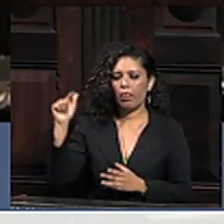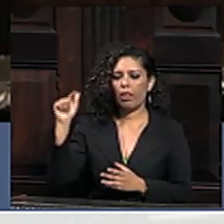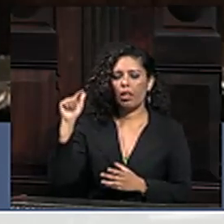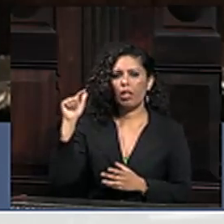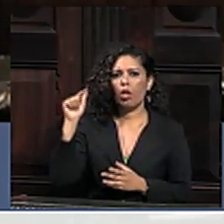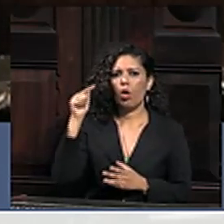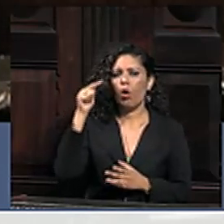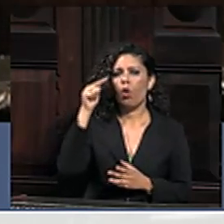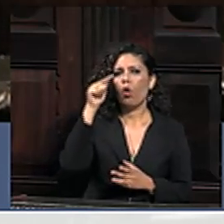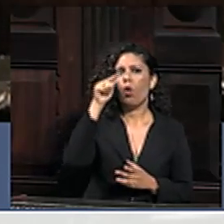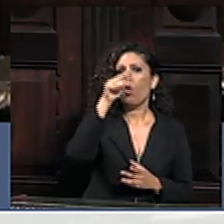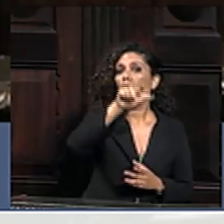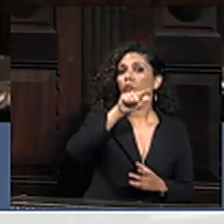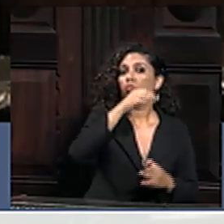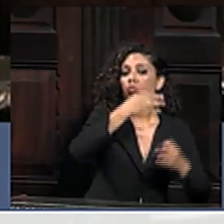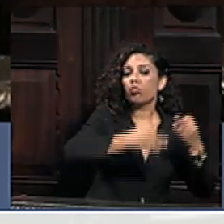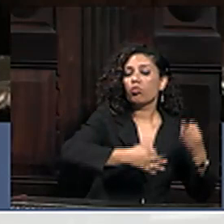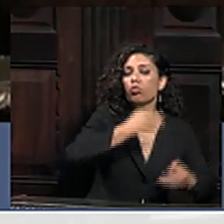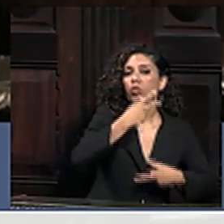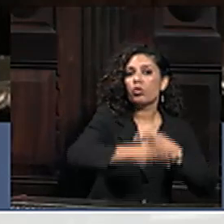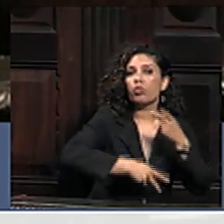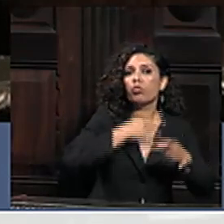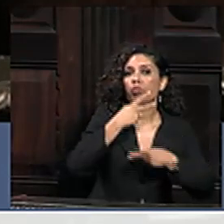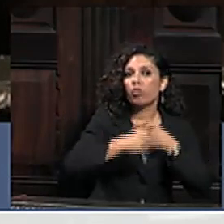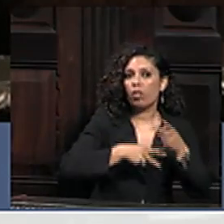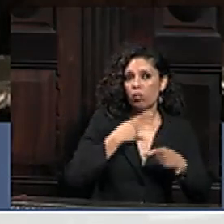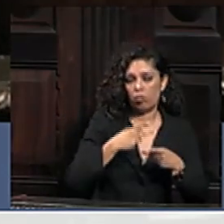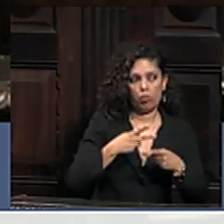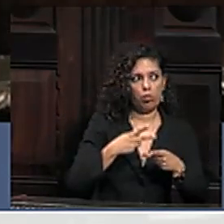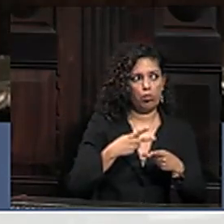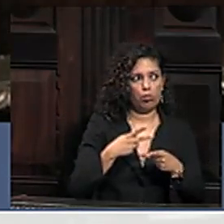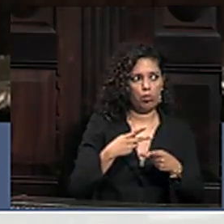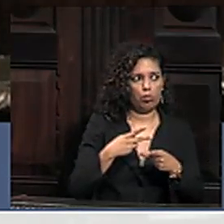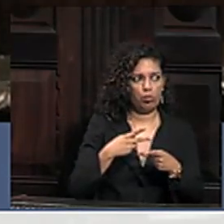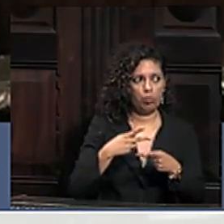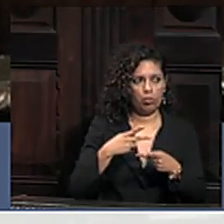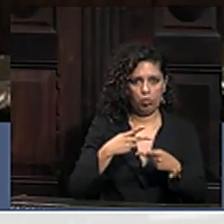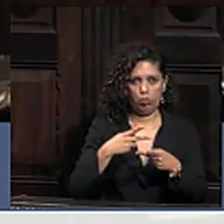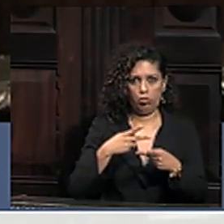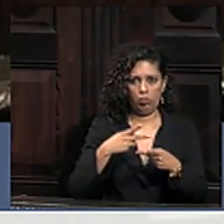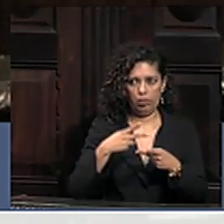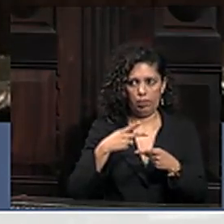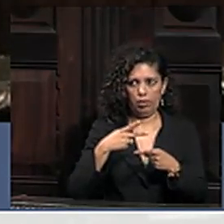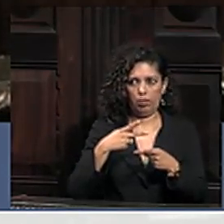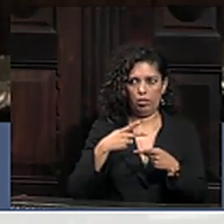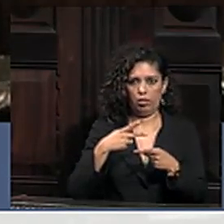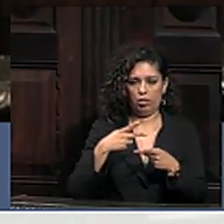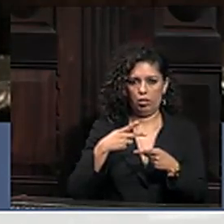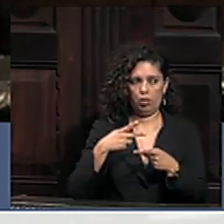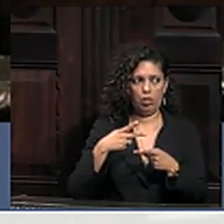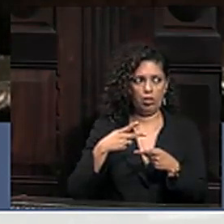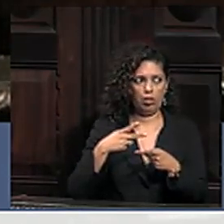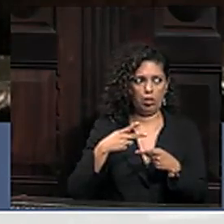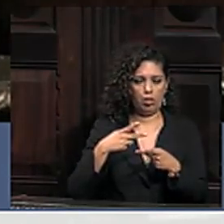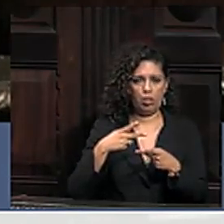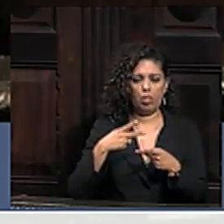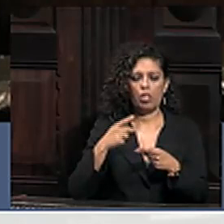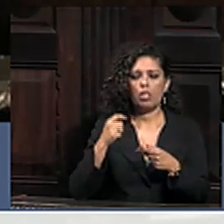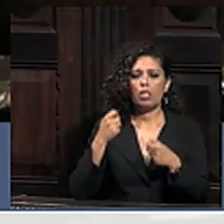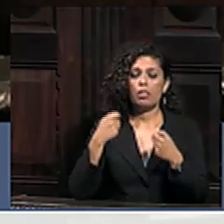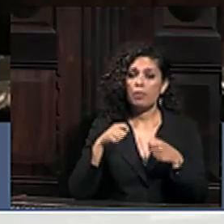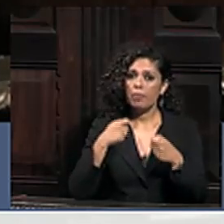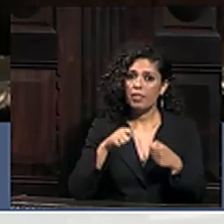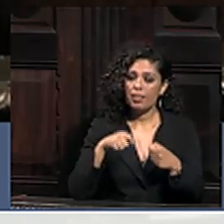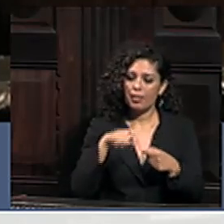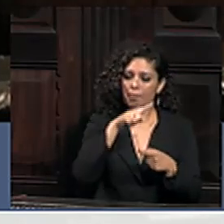outro juízo, segundo o qual aquele bem, por ser propriedade da OAS, deveria ser arrolado